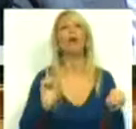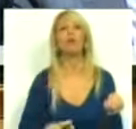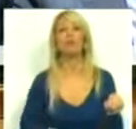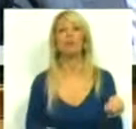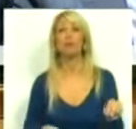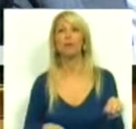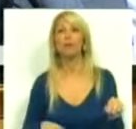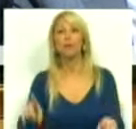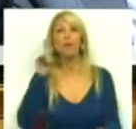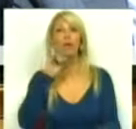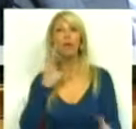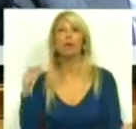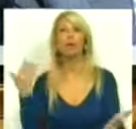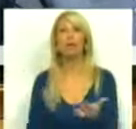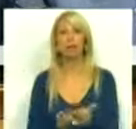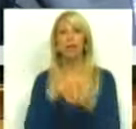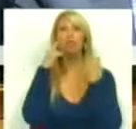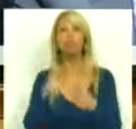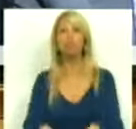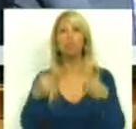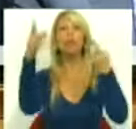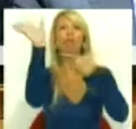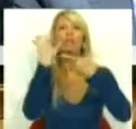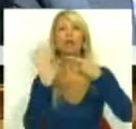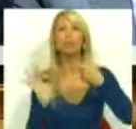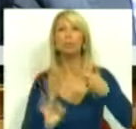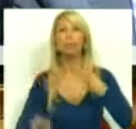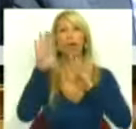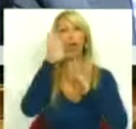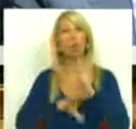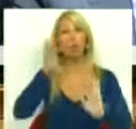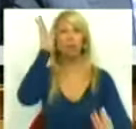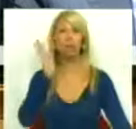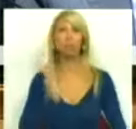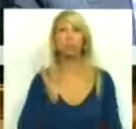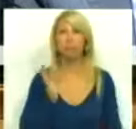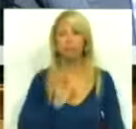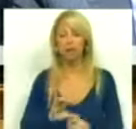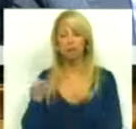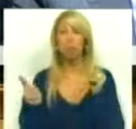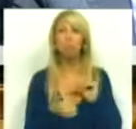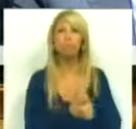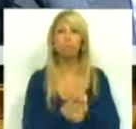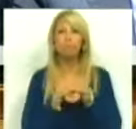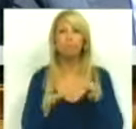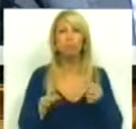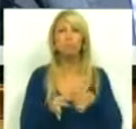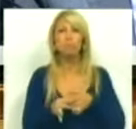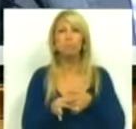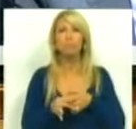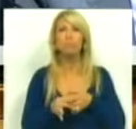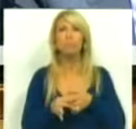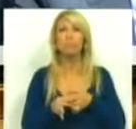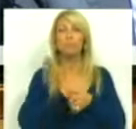tudo, garantir e reafirmar a especificidade da condição militar, adaptando e ajustando